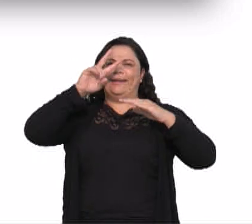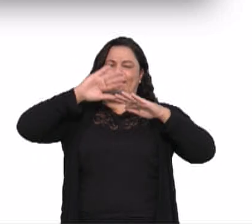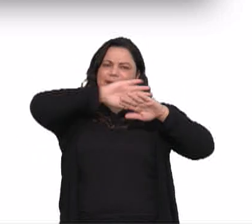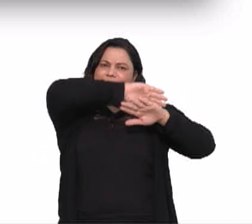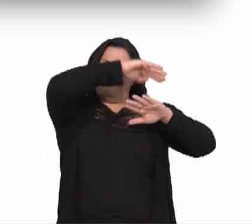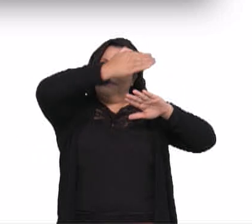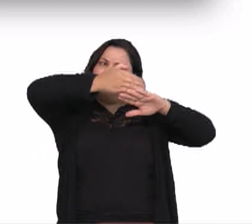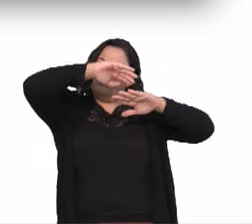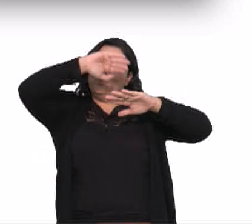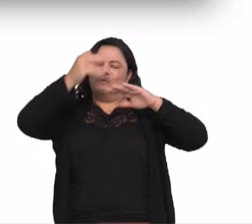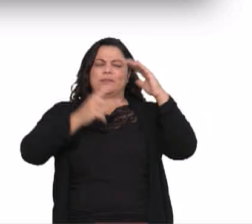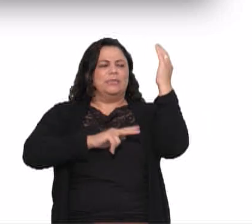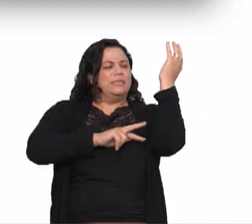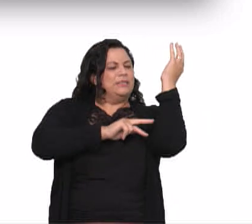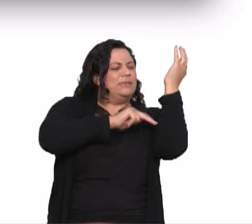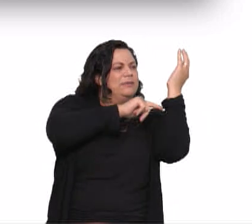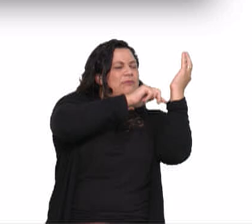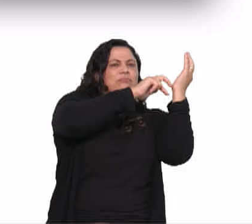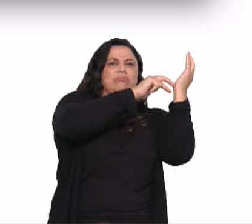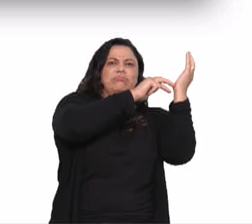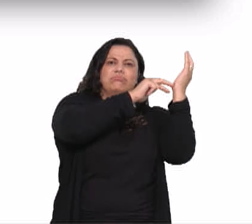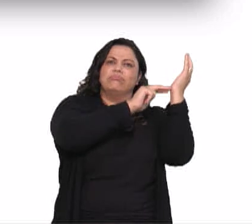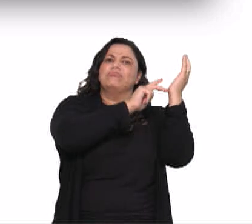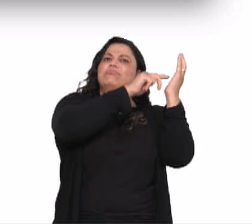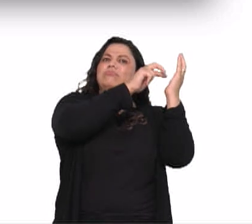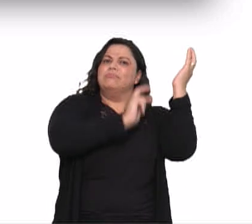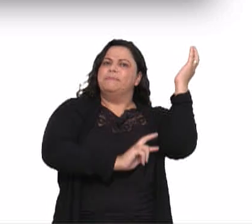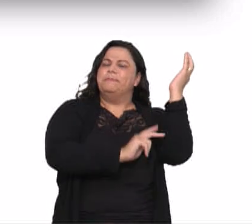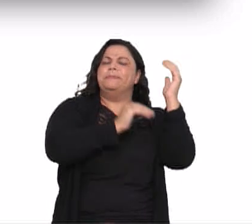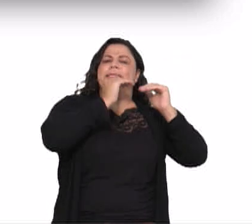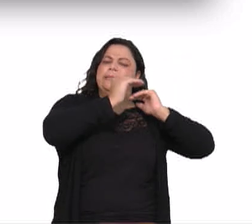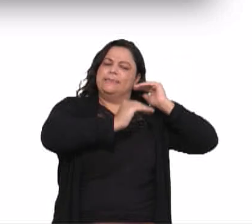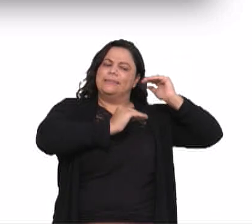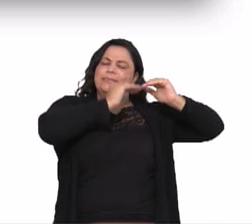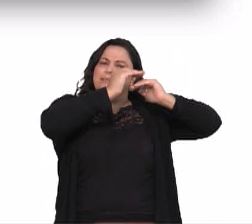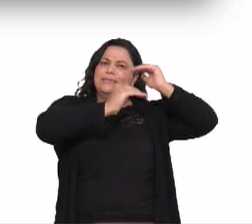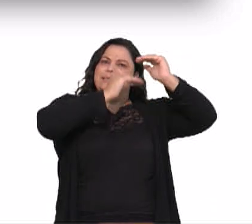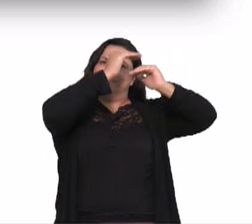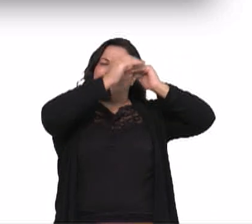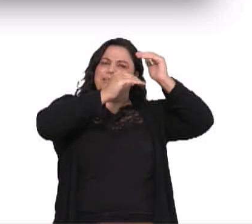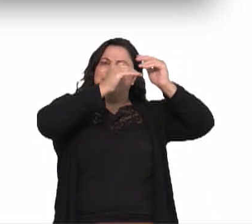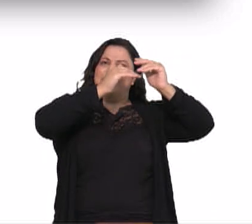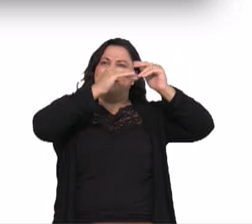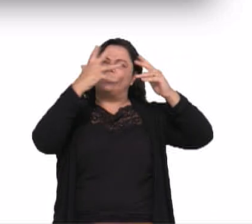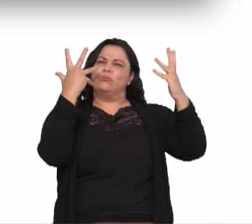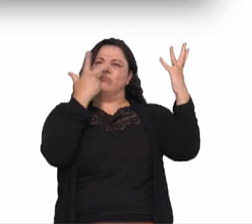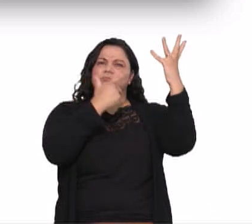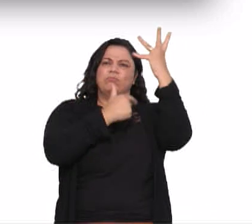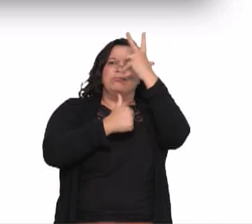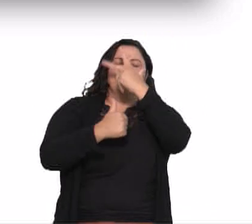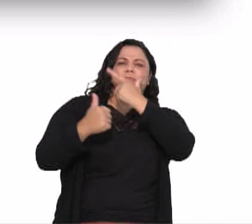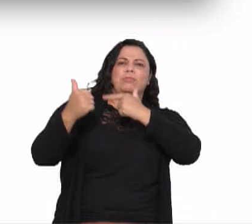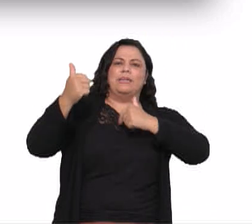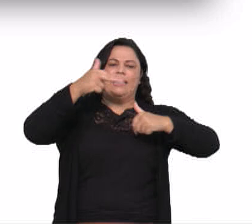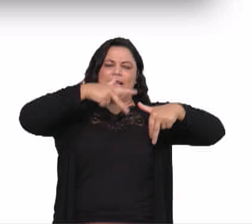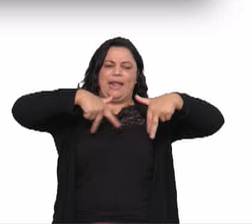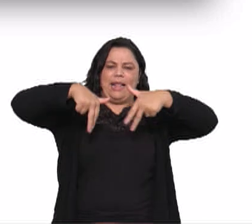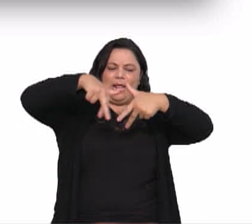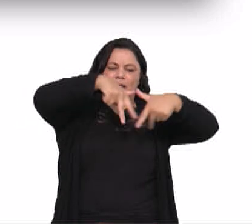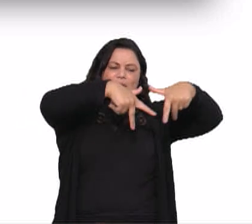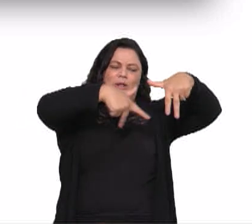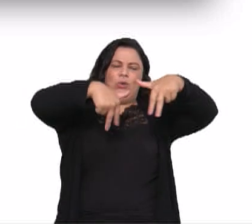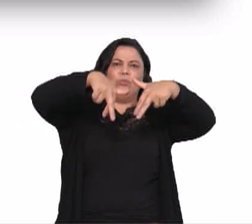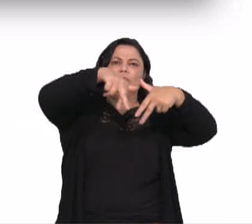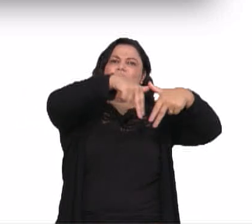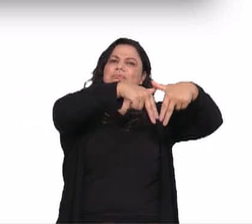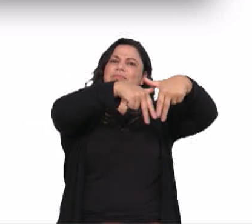sempre, né? Como se servindo de degraus, e dos belos corpos para os belos ofícios, e dos ofícios